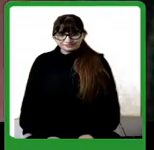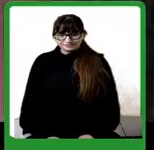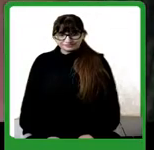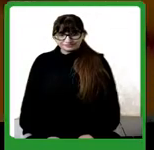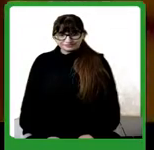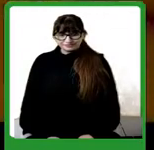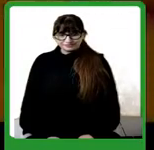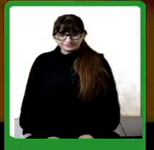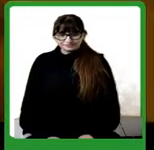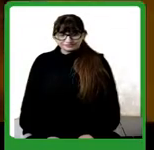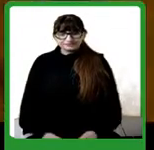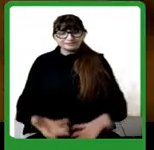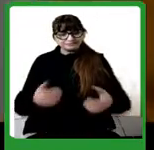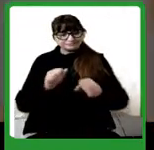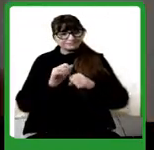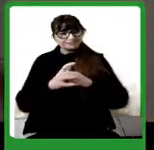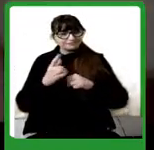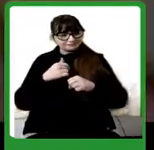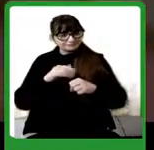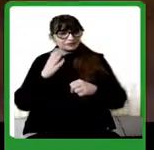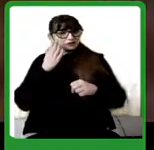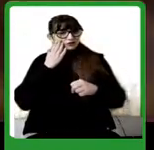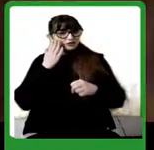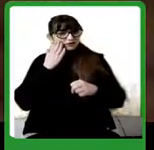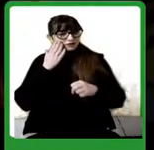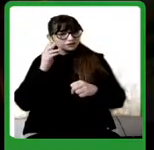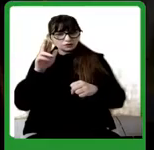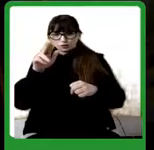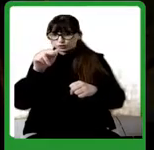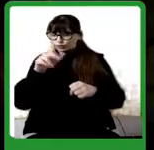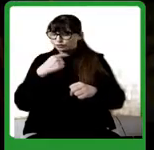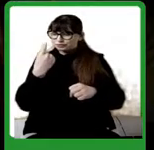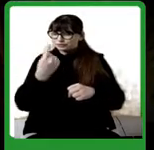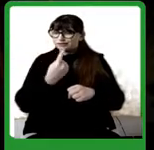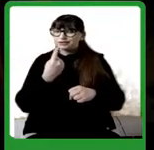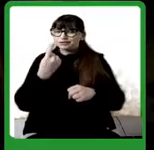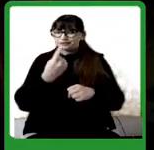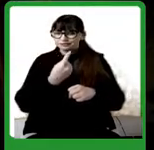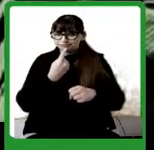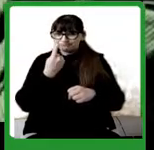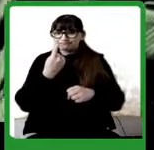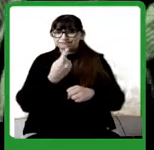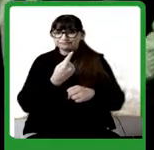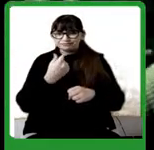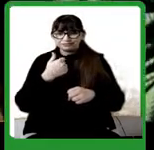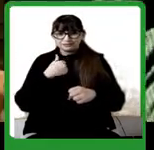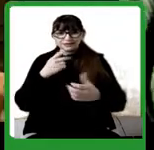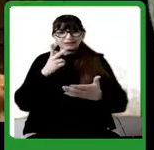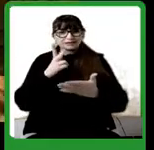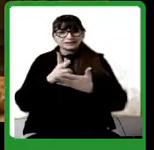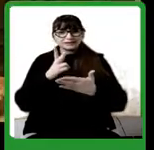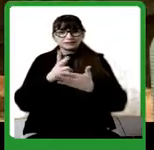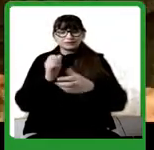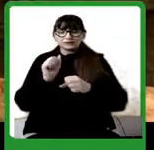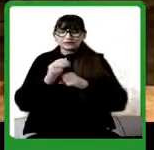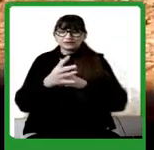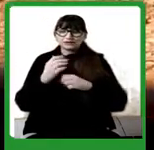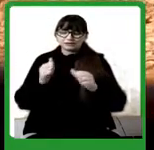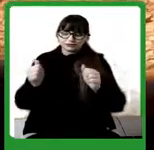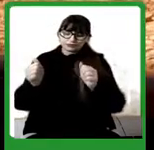Com Sicredi sei que nunca estou sozinho. Ele está sempre ao meu